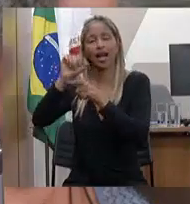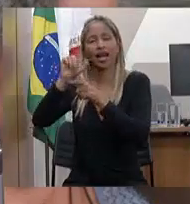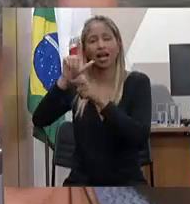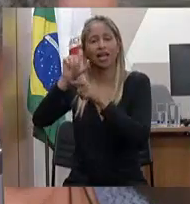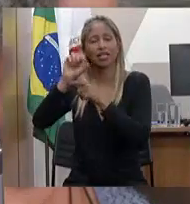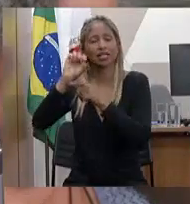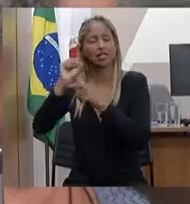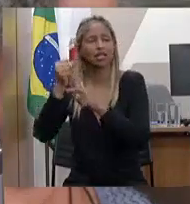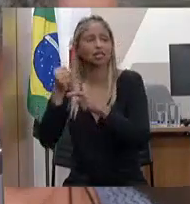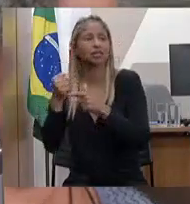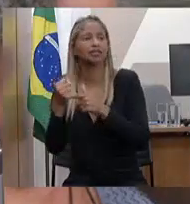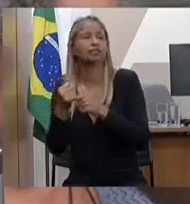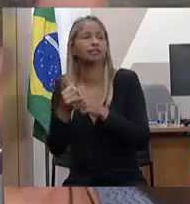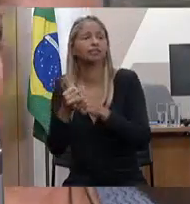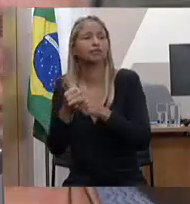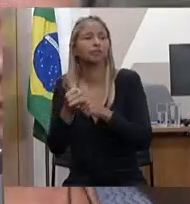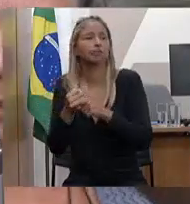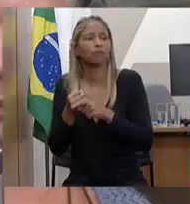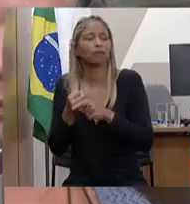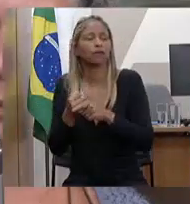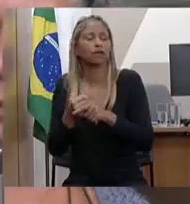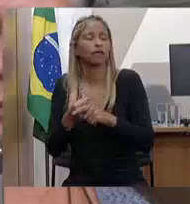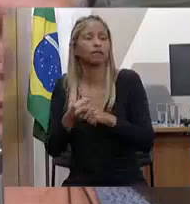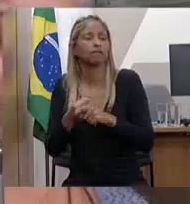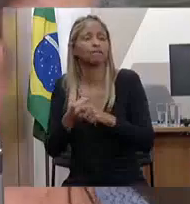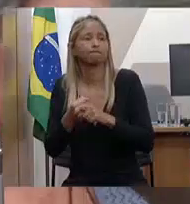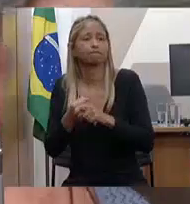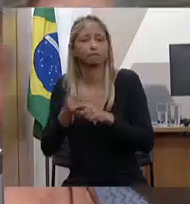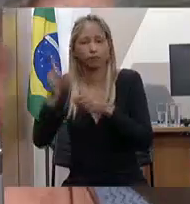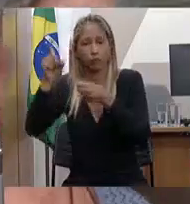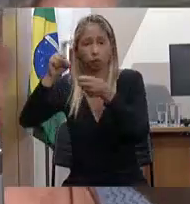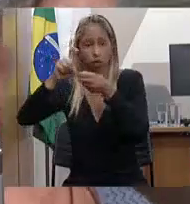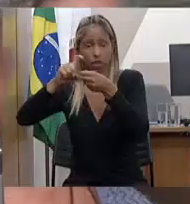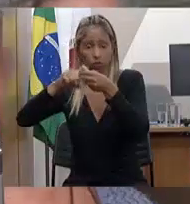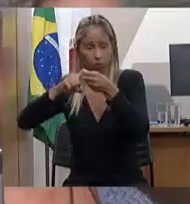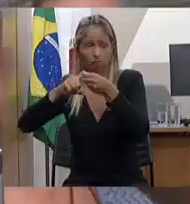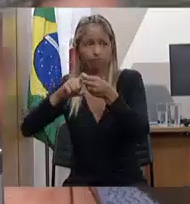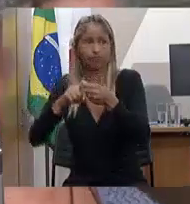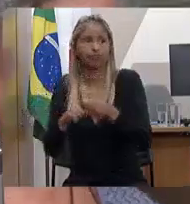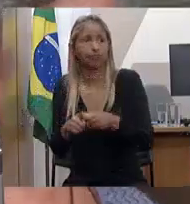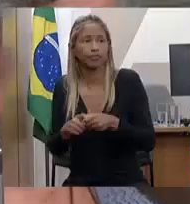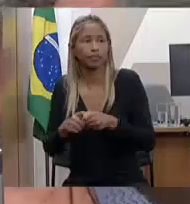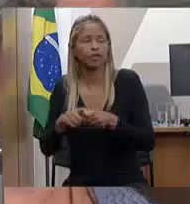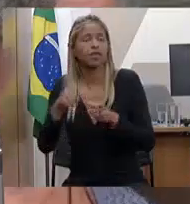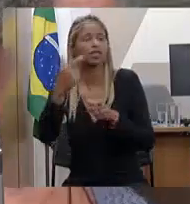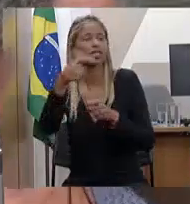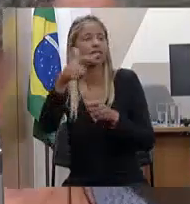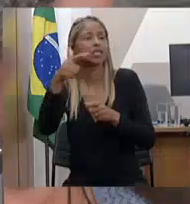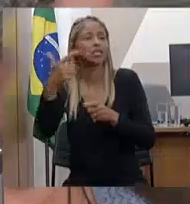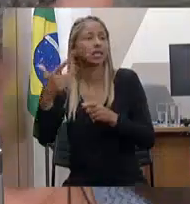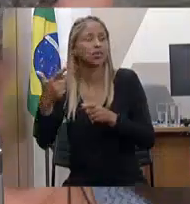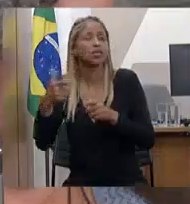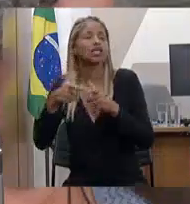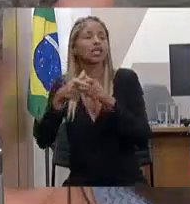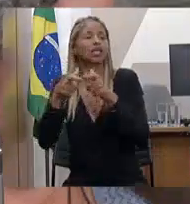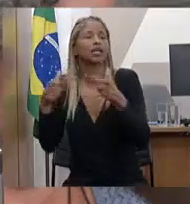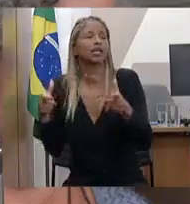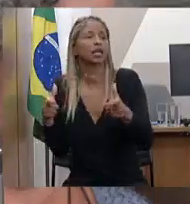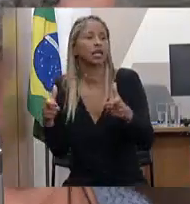para FM gente a questão do sets no interior gente não tem só nas